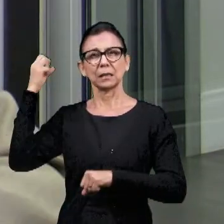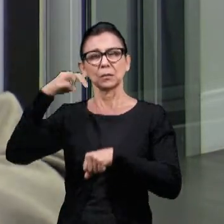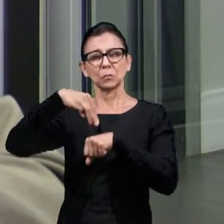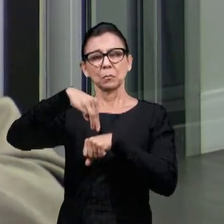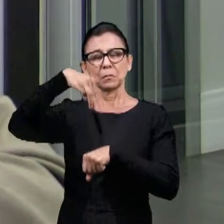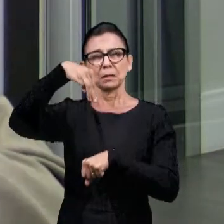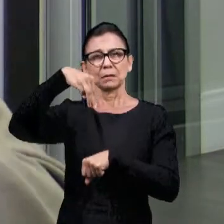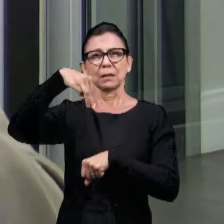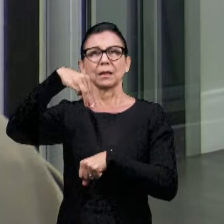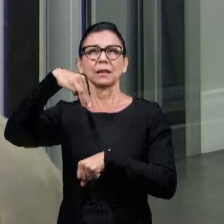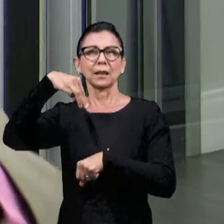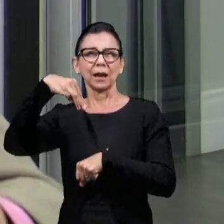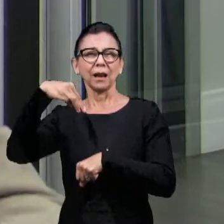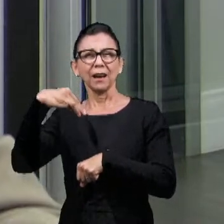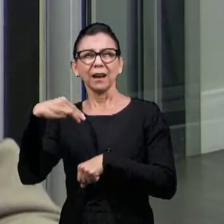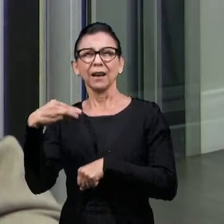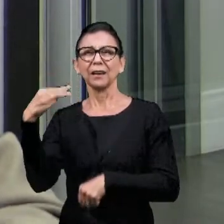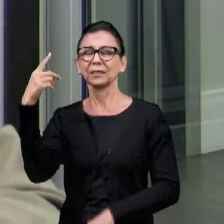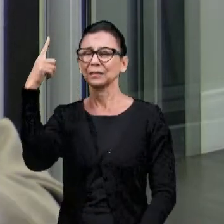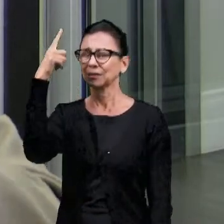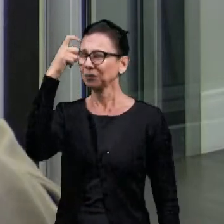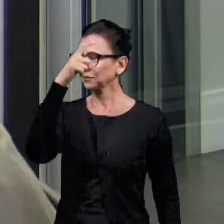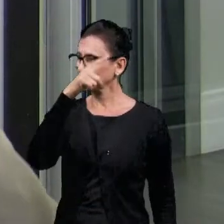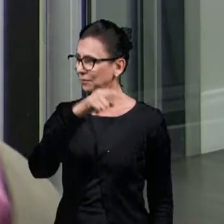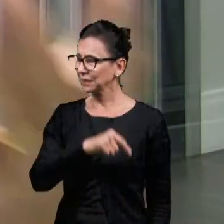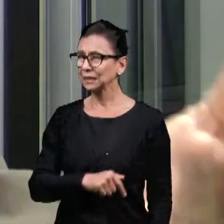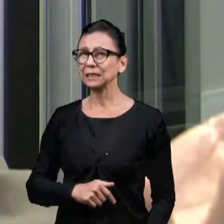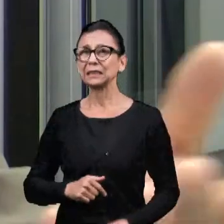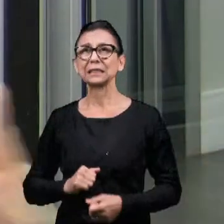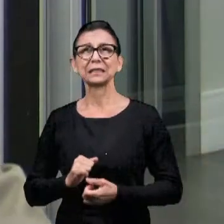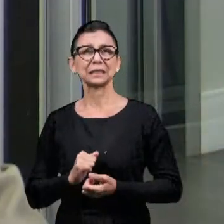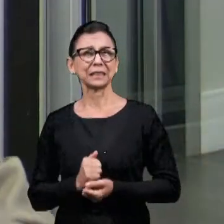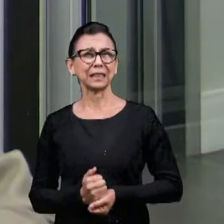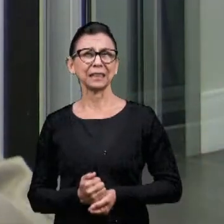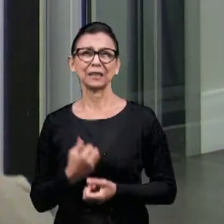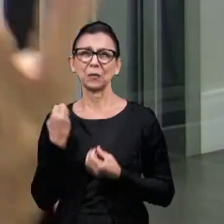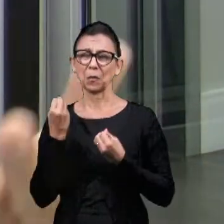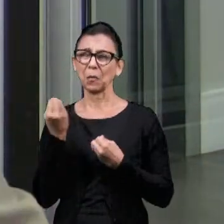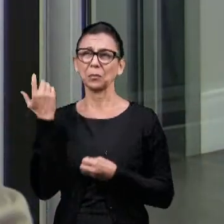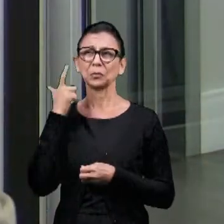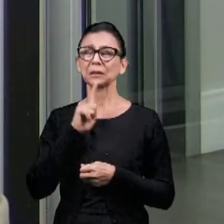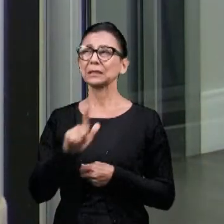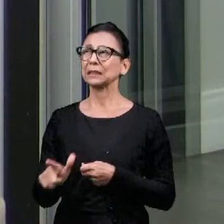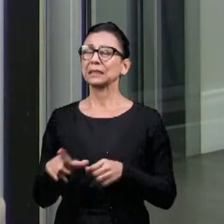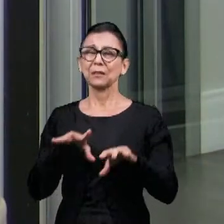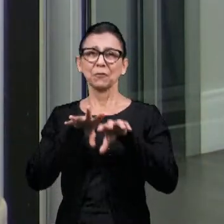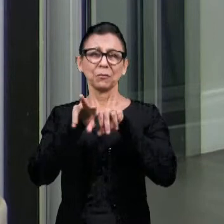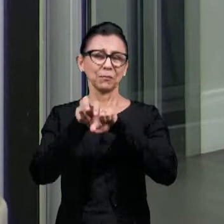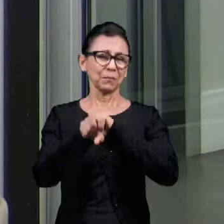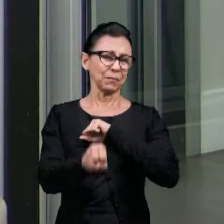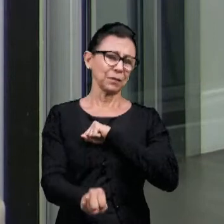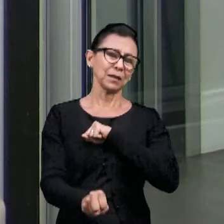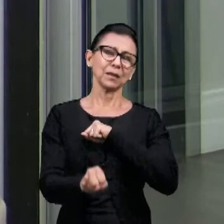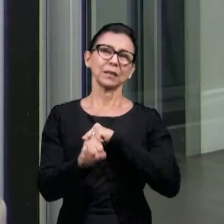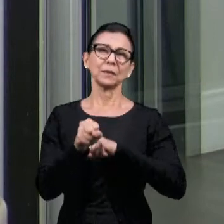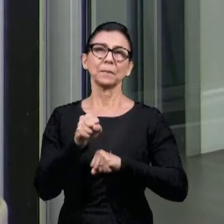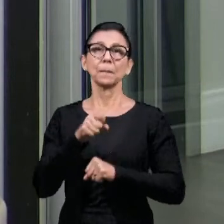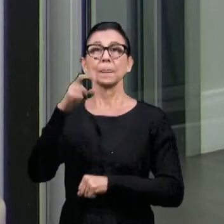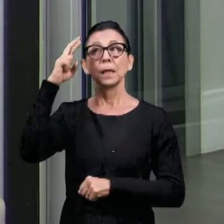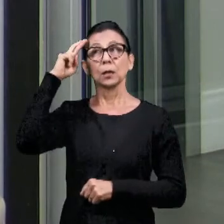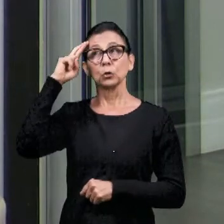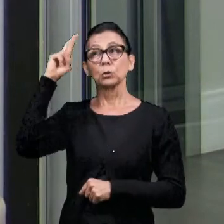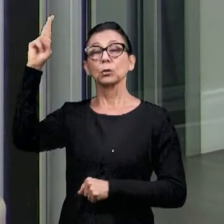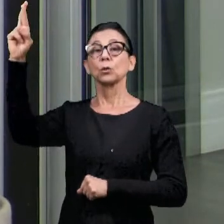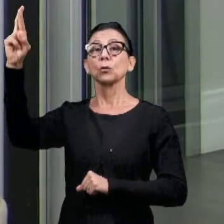Senhor e naquela dificuldade para se fazer um mestrado, e o Senhor foi